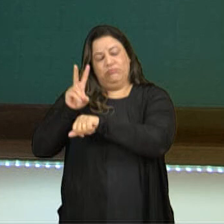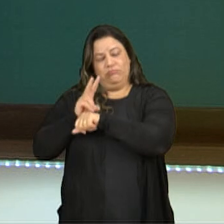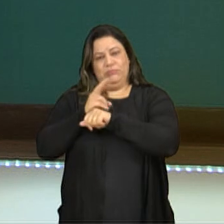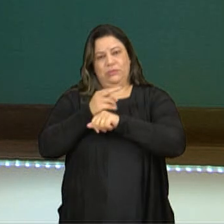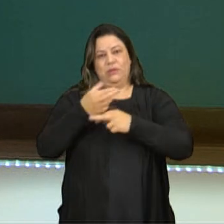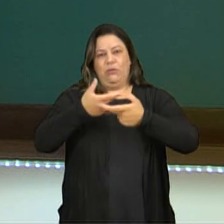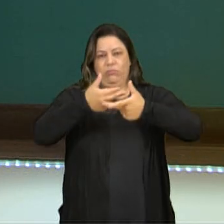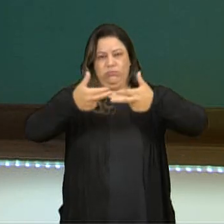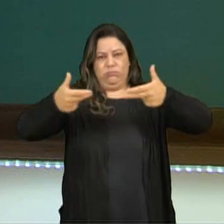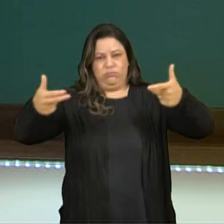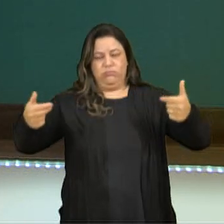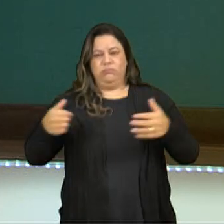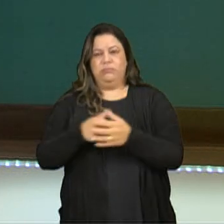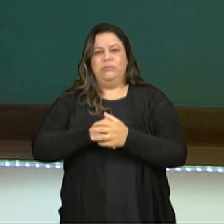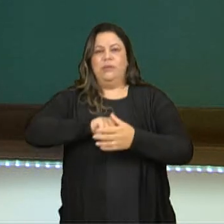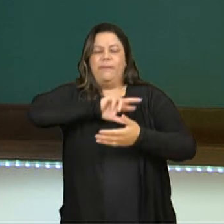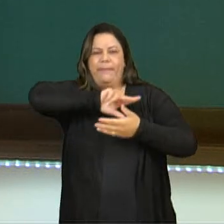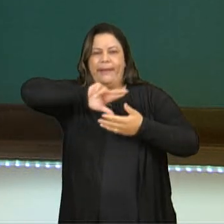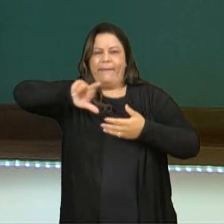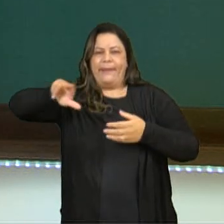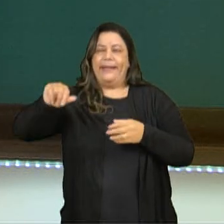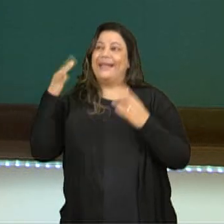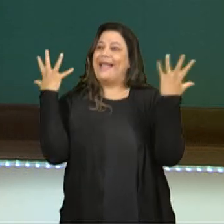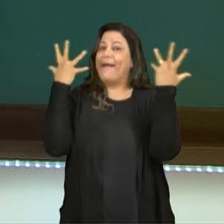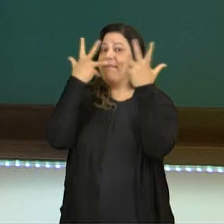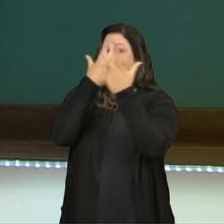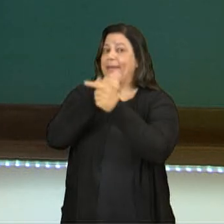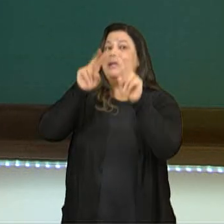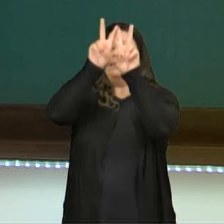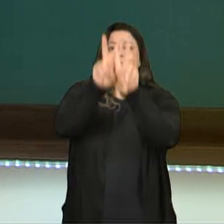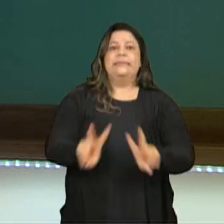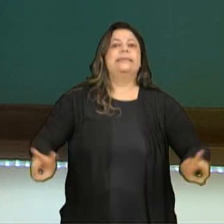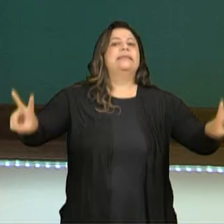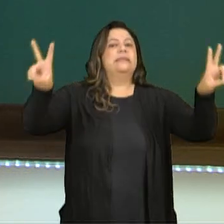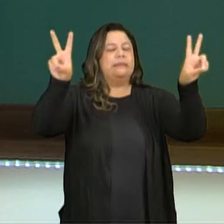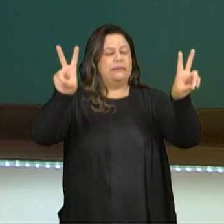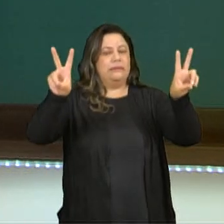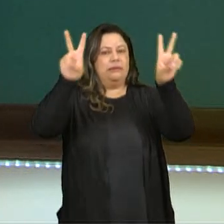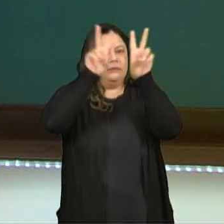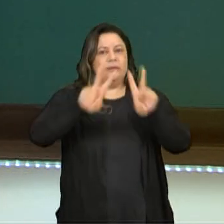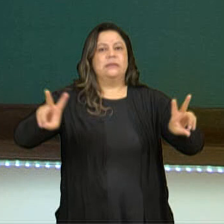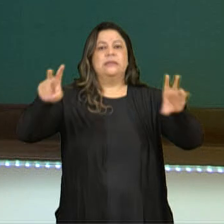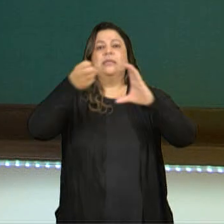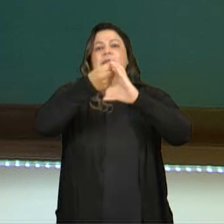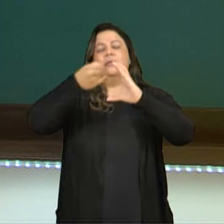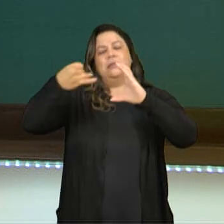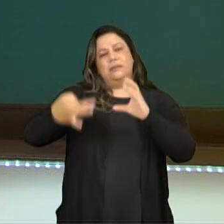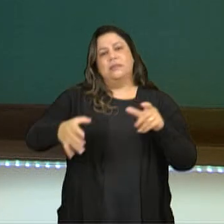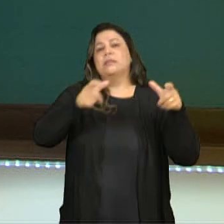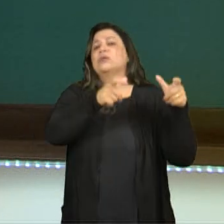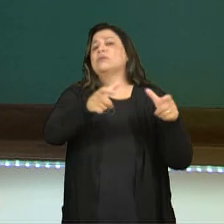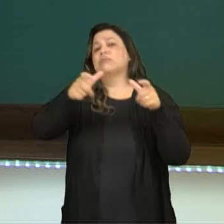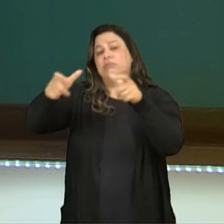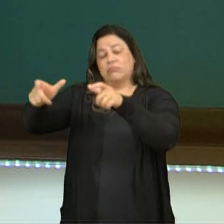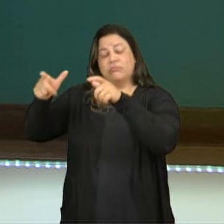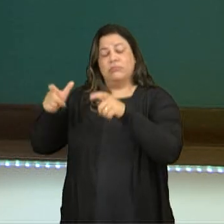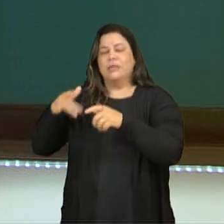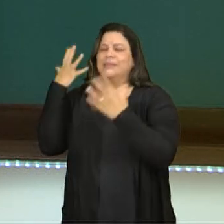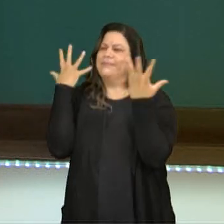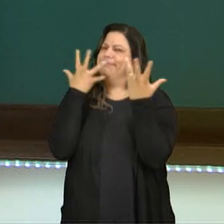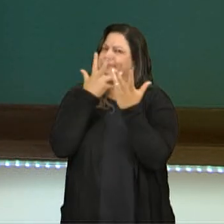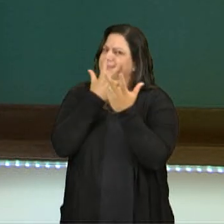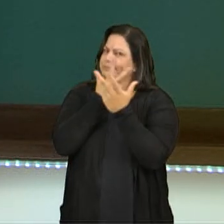geral, os parques nacionais têm também aquela ideia da beleza cênica, uma característica específica daquele lugar por ser